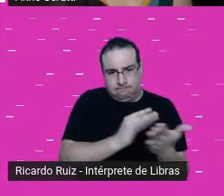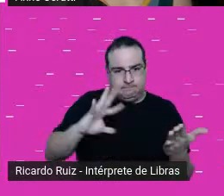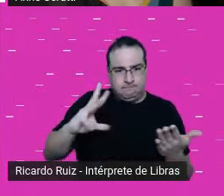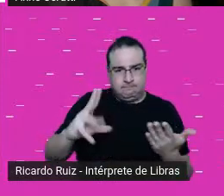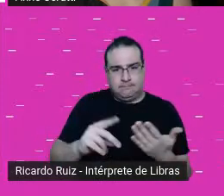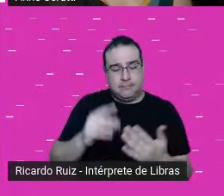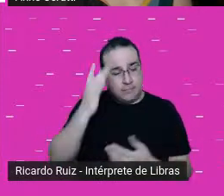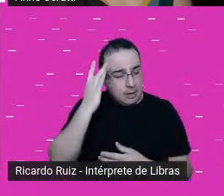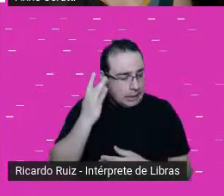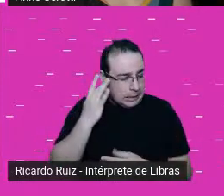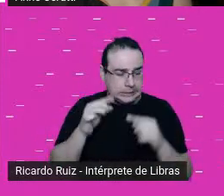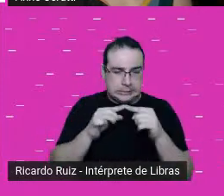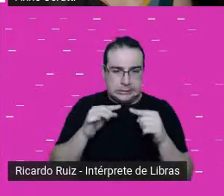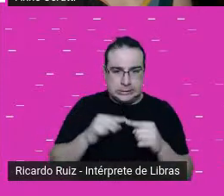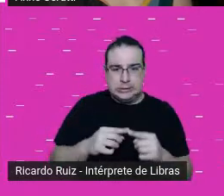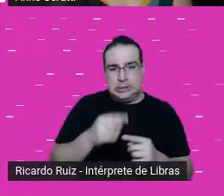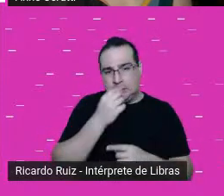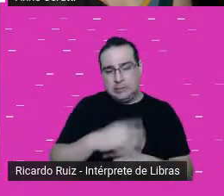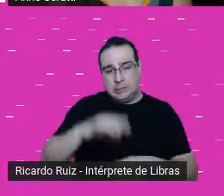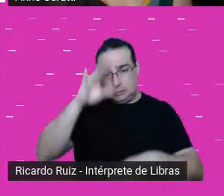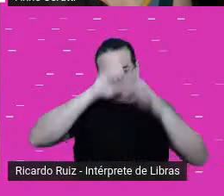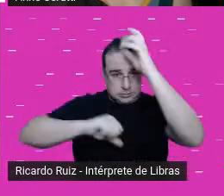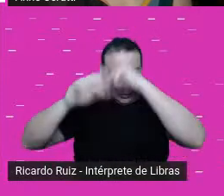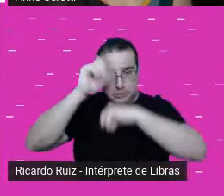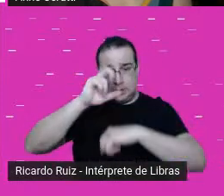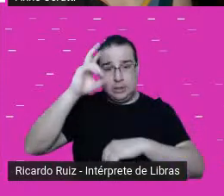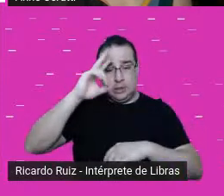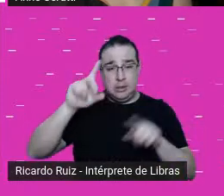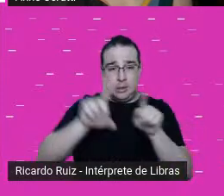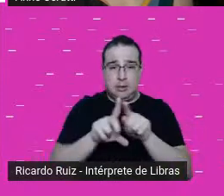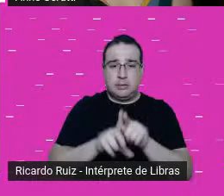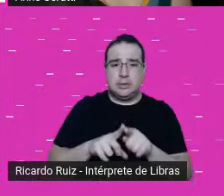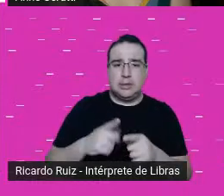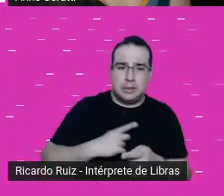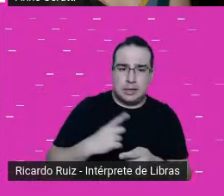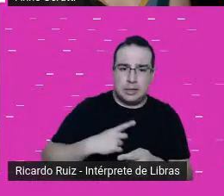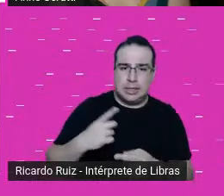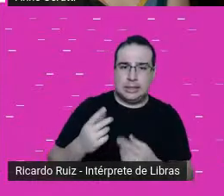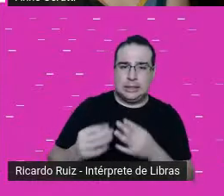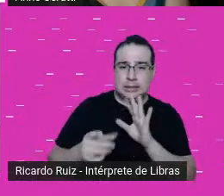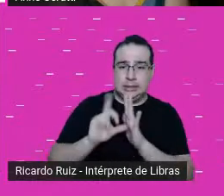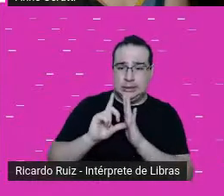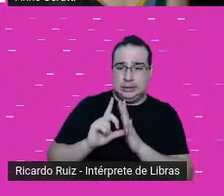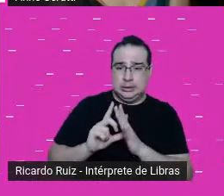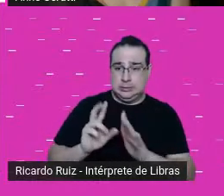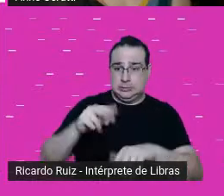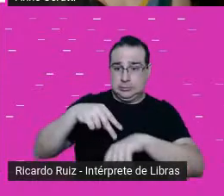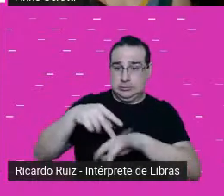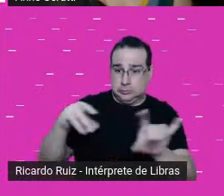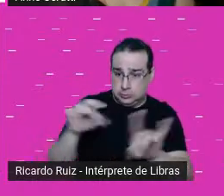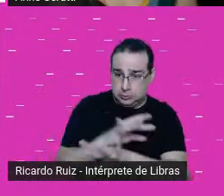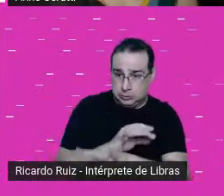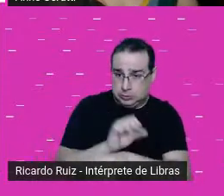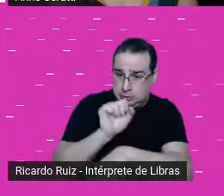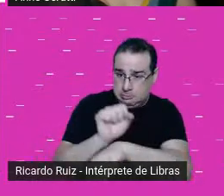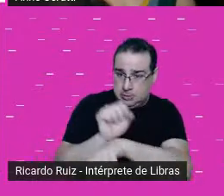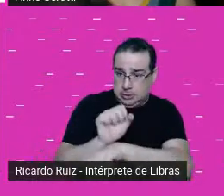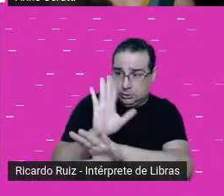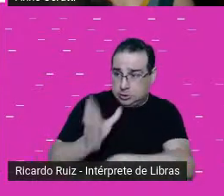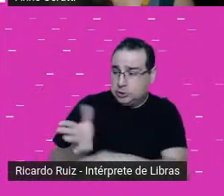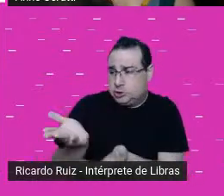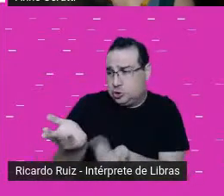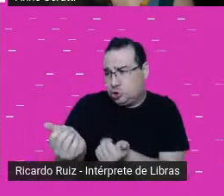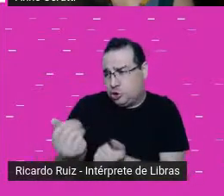que foi um aprendizado, mas eu lembro disso, dessa situação de estar numa posição e meio